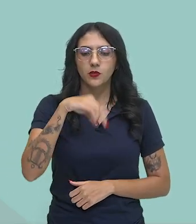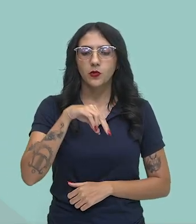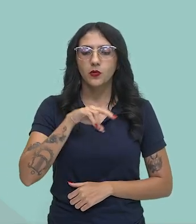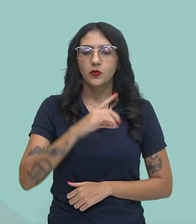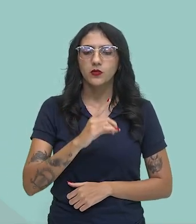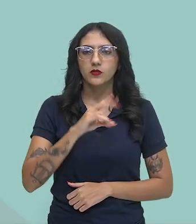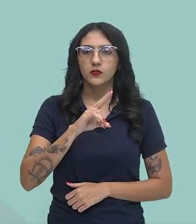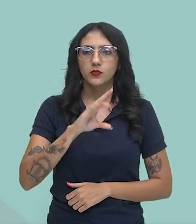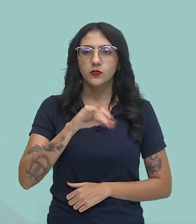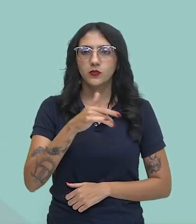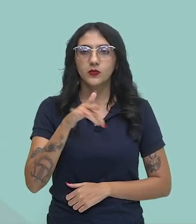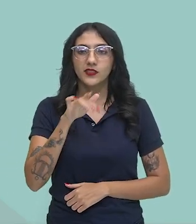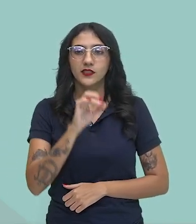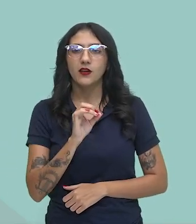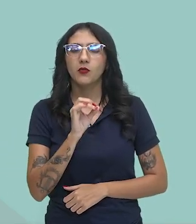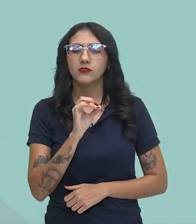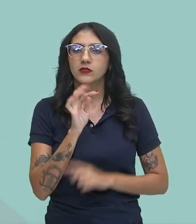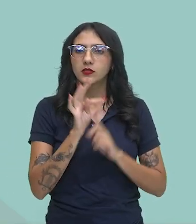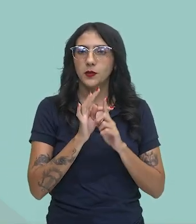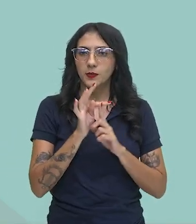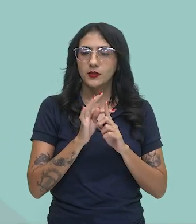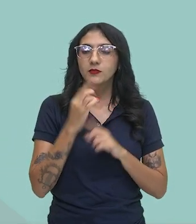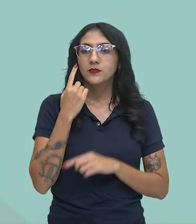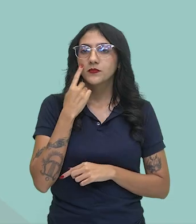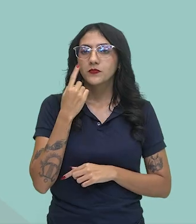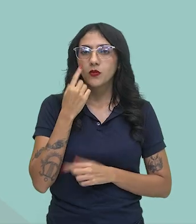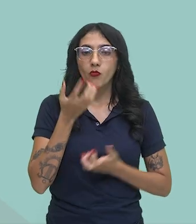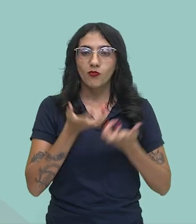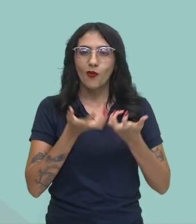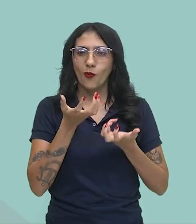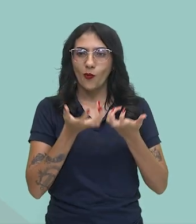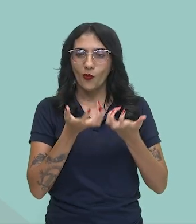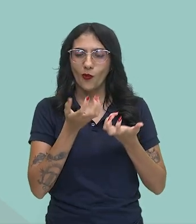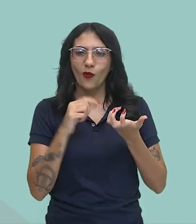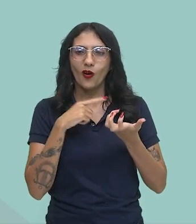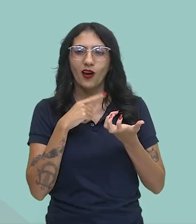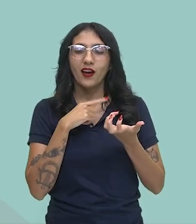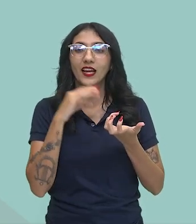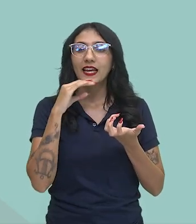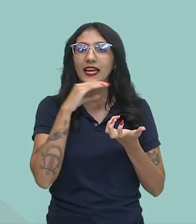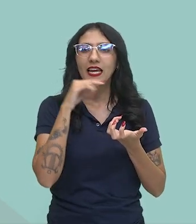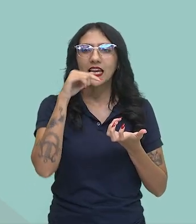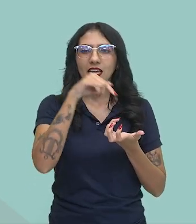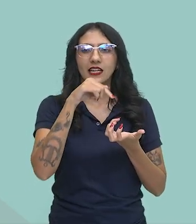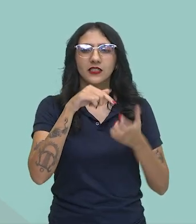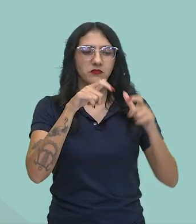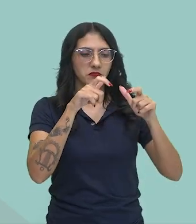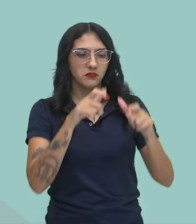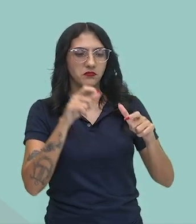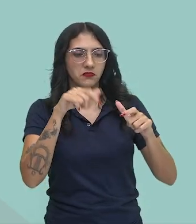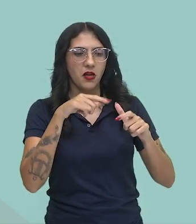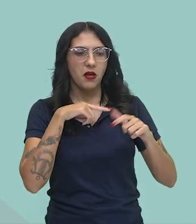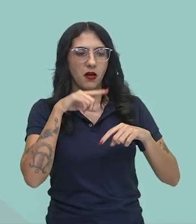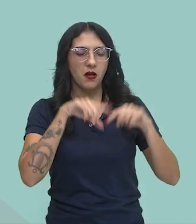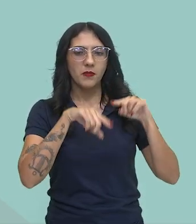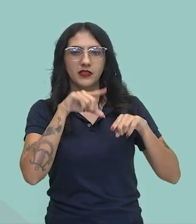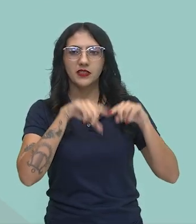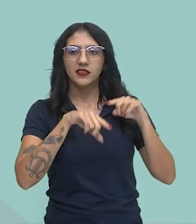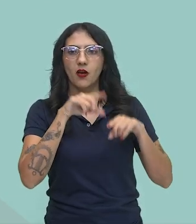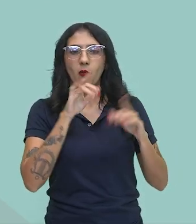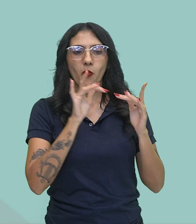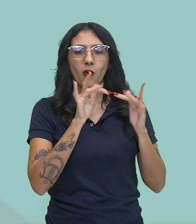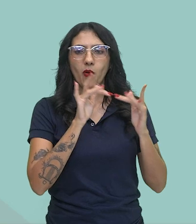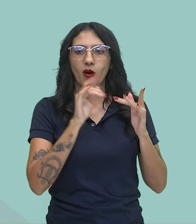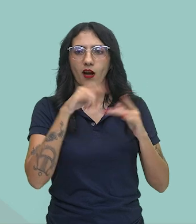condução térmica. A energia térmica, ela é transmitida por meio de corpos